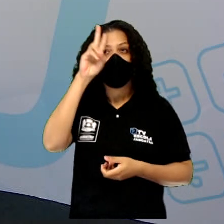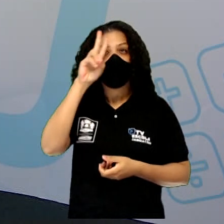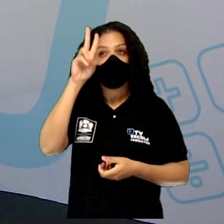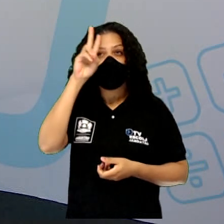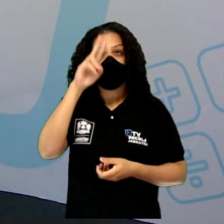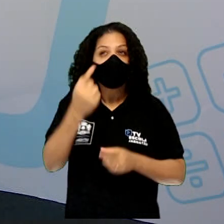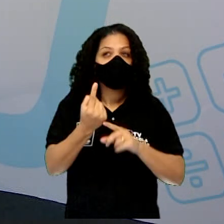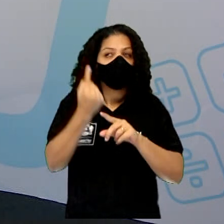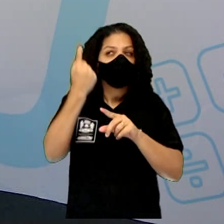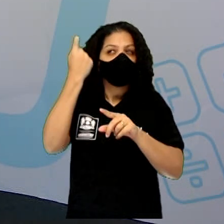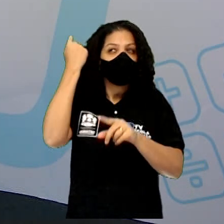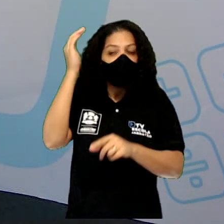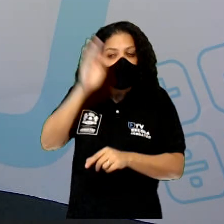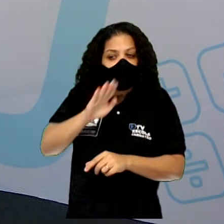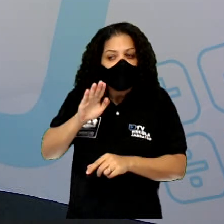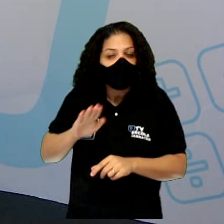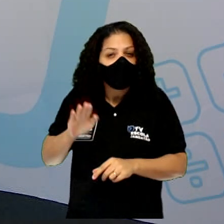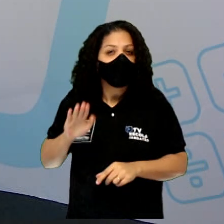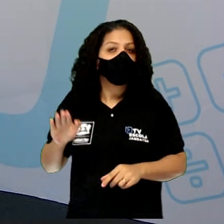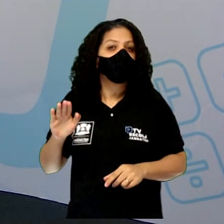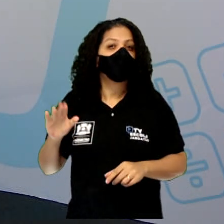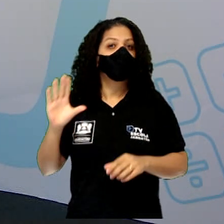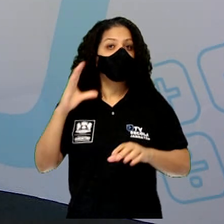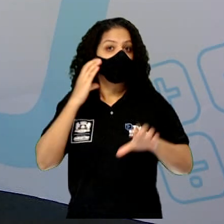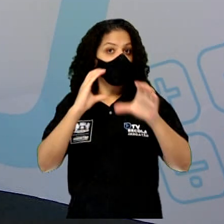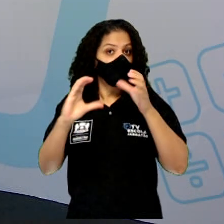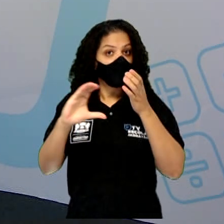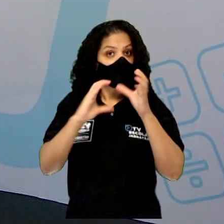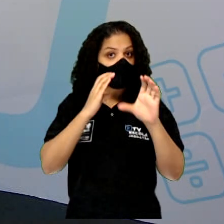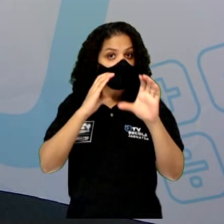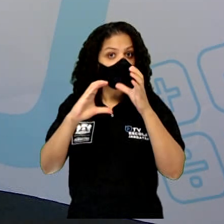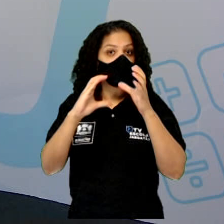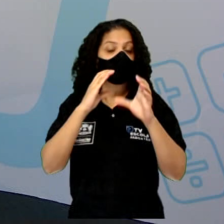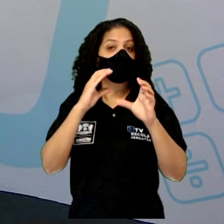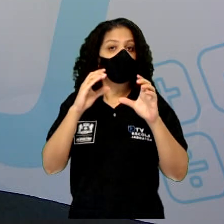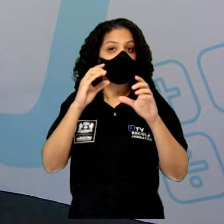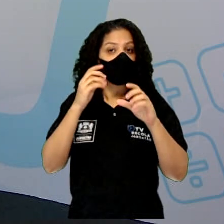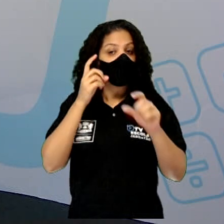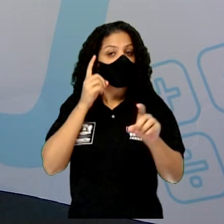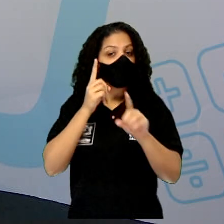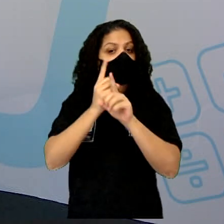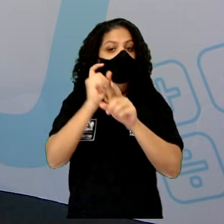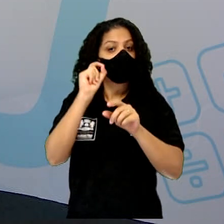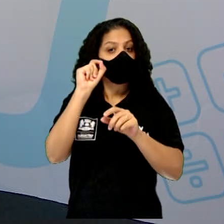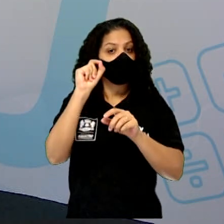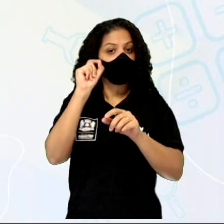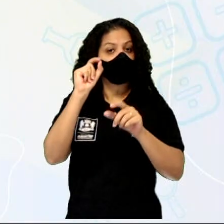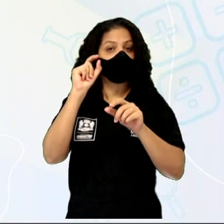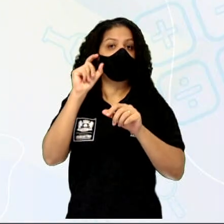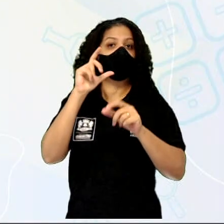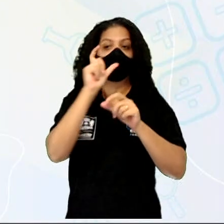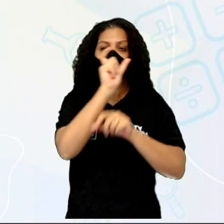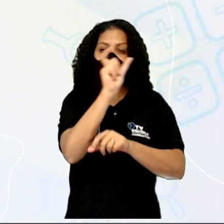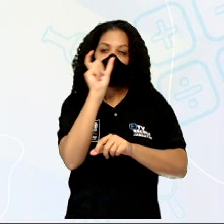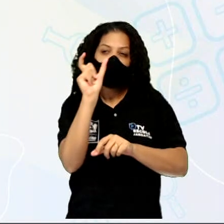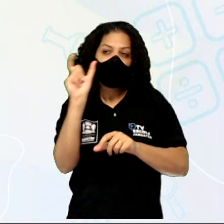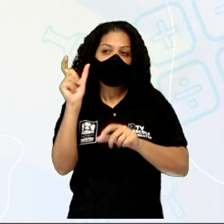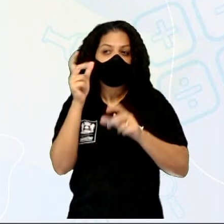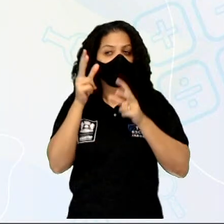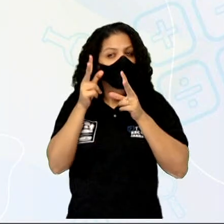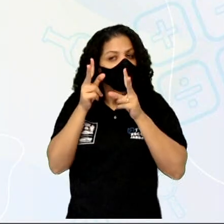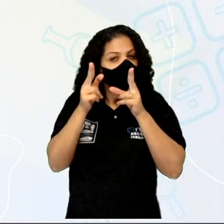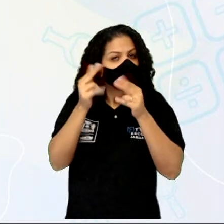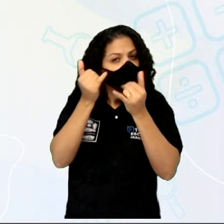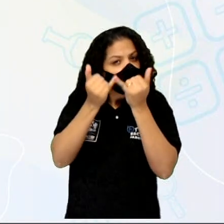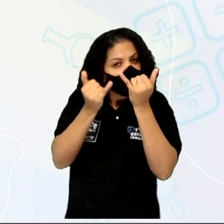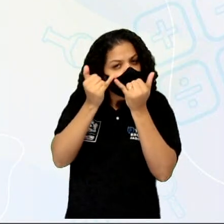em que nela encontramos palavras semelhantes. Eu trouxe um exemplo aqui para vocês. Essa, pelo menos, é da minha